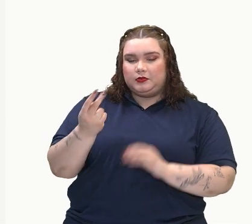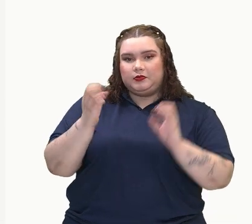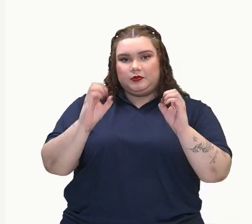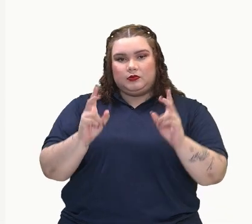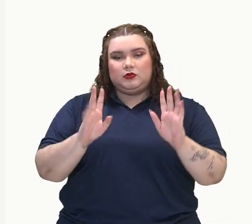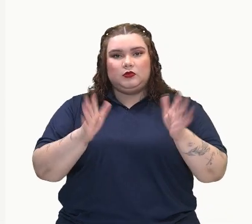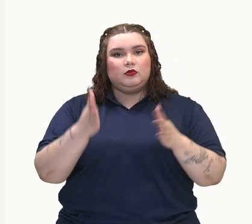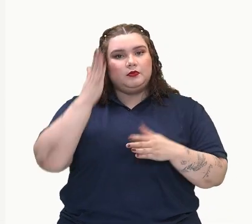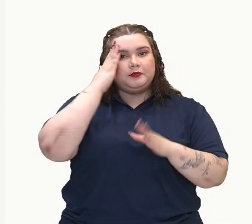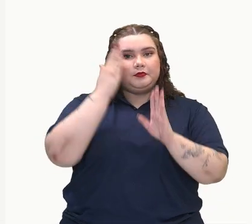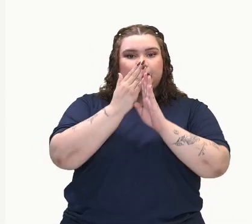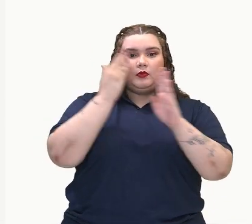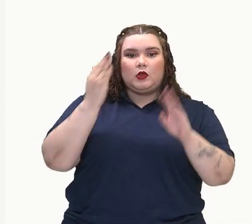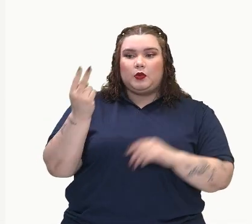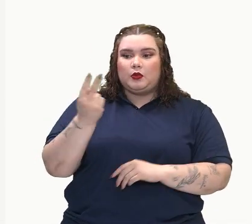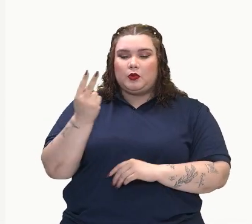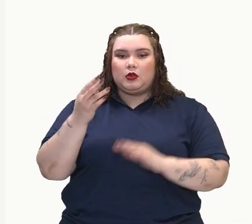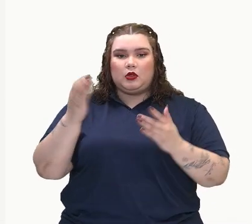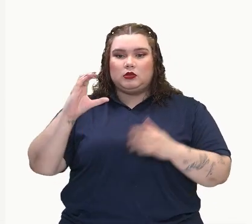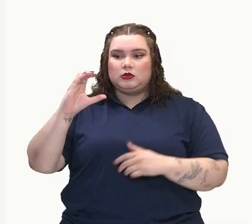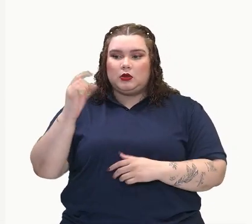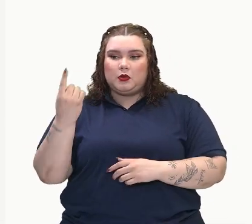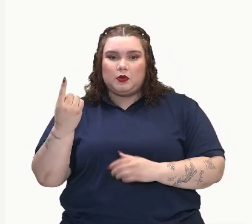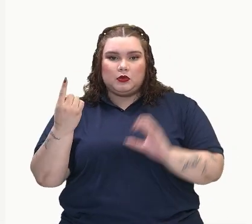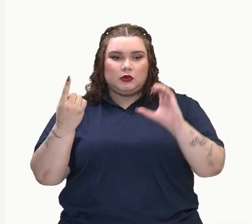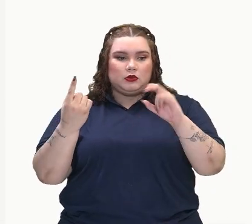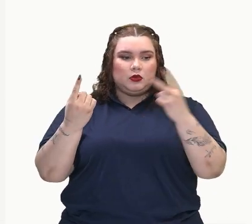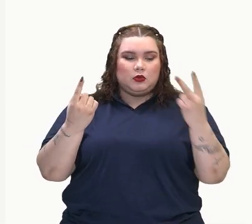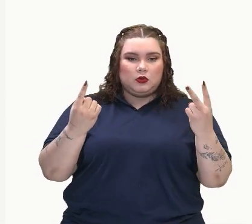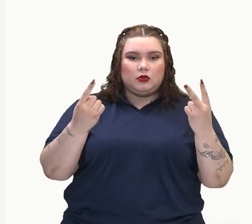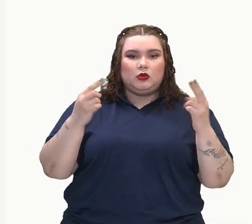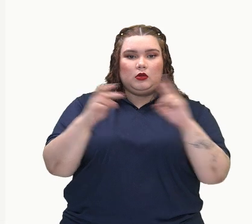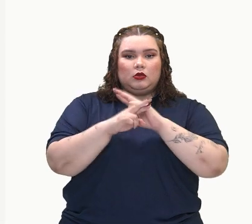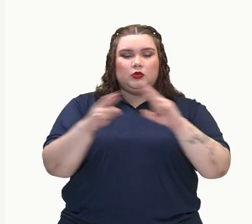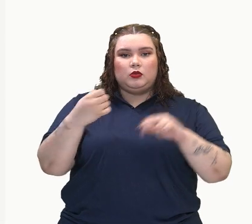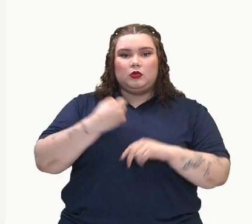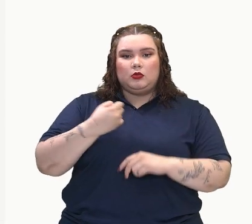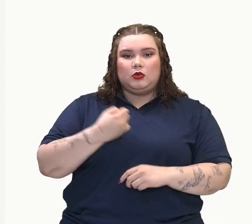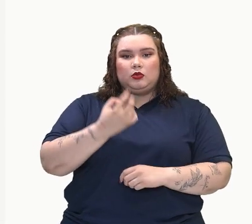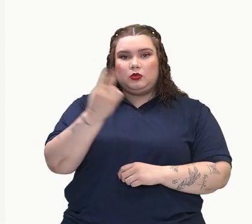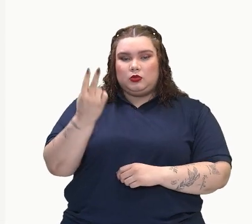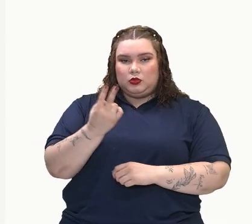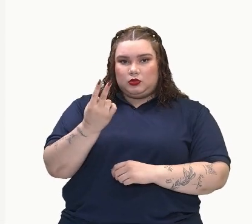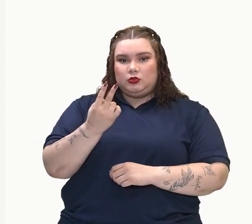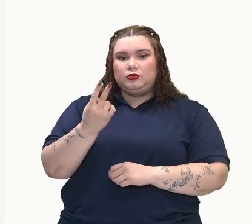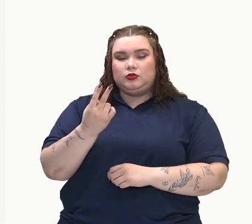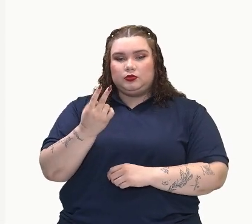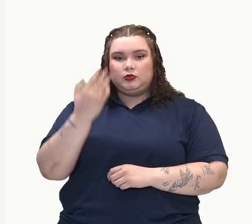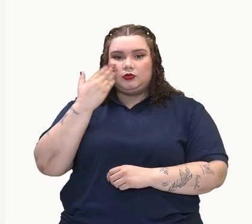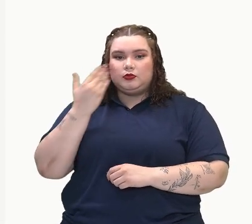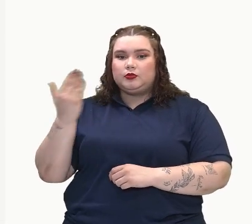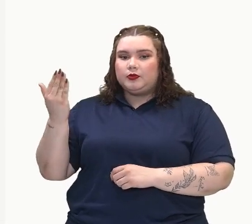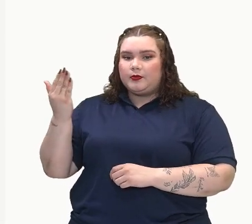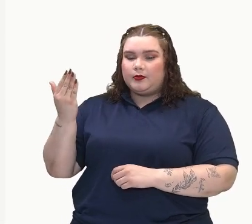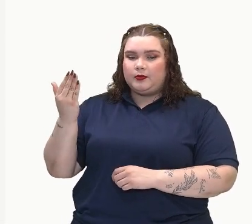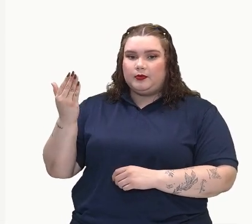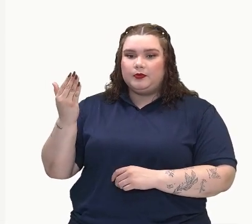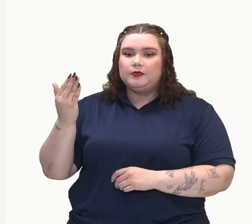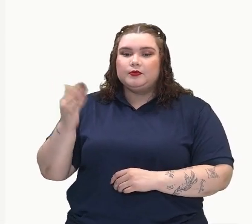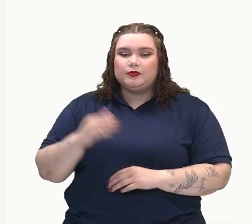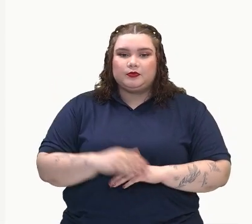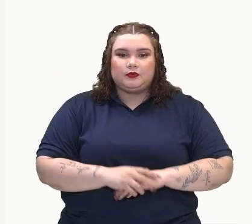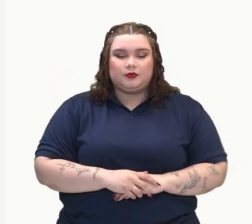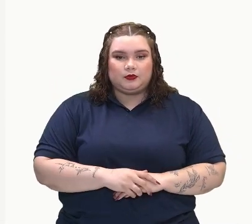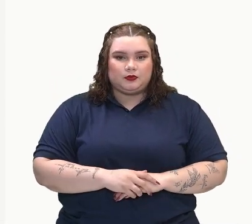a distância entre C1 e C2. Né? A distância entre C1 e